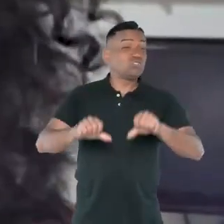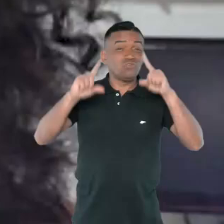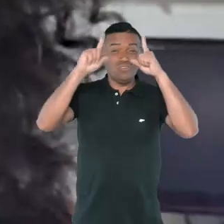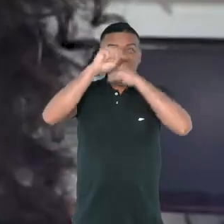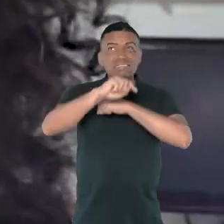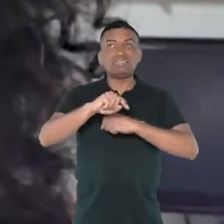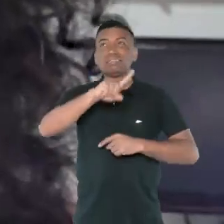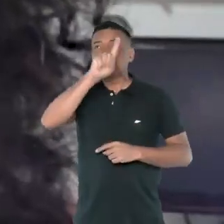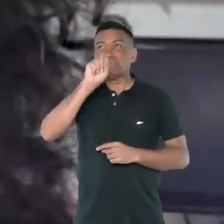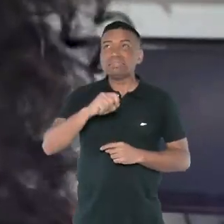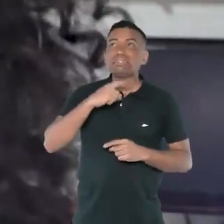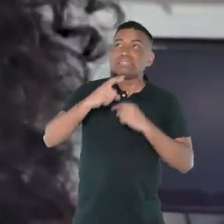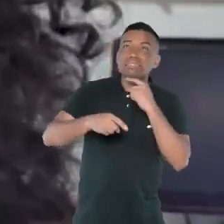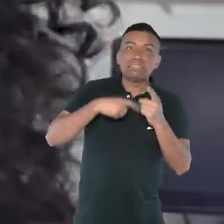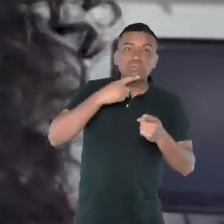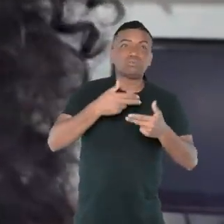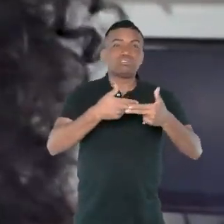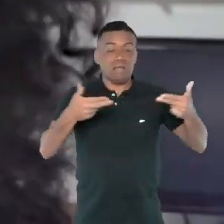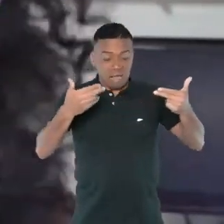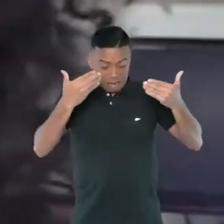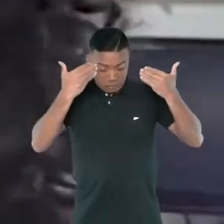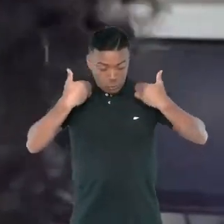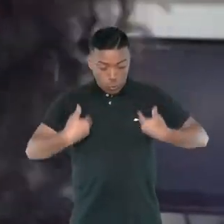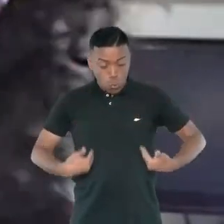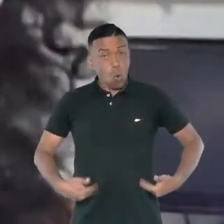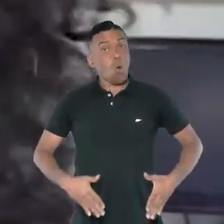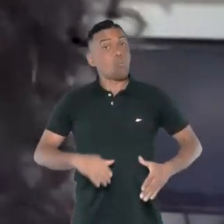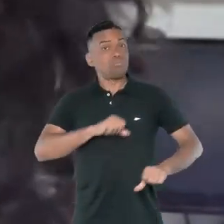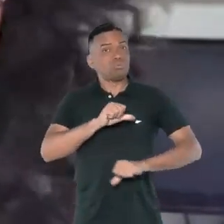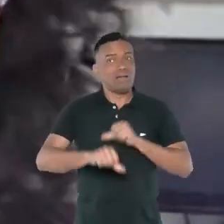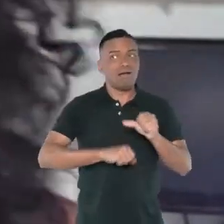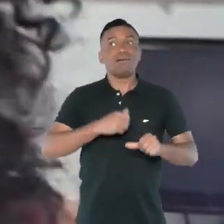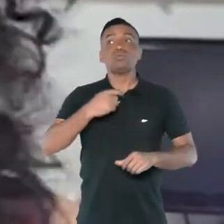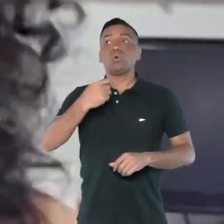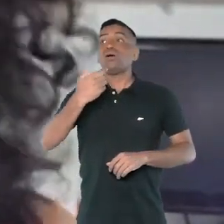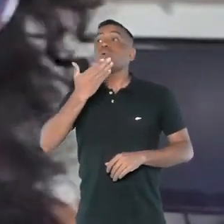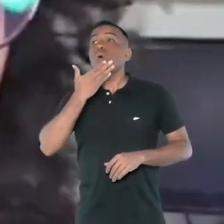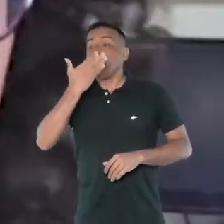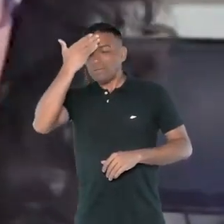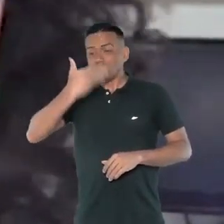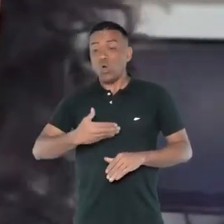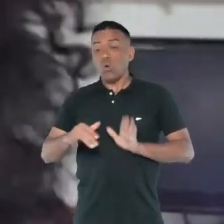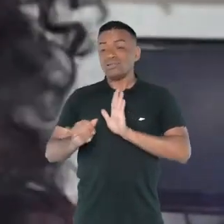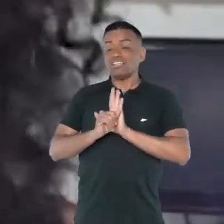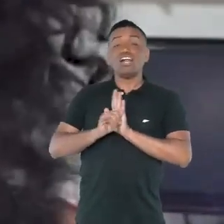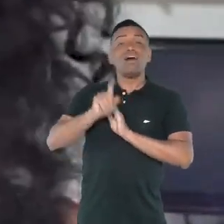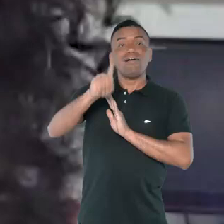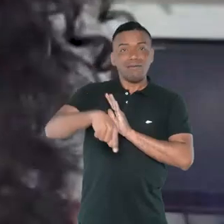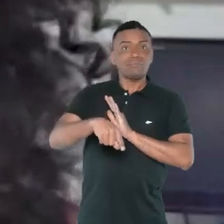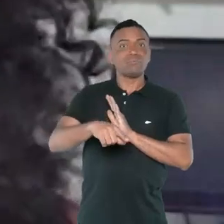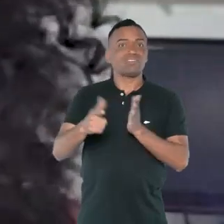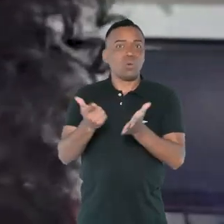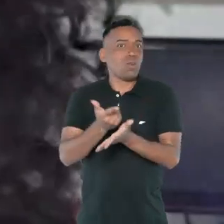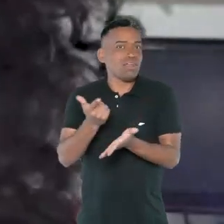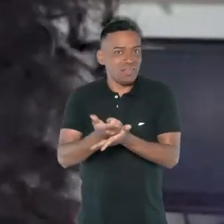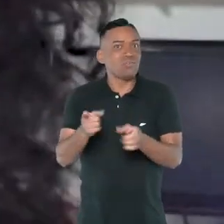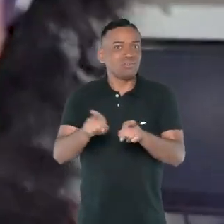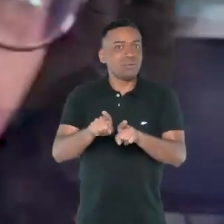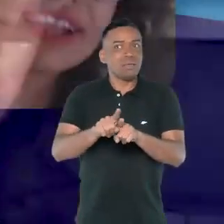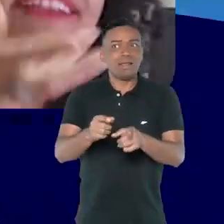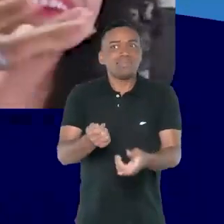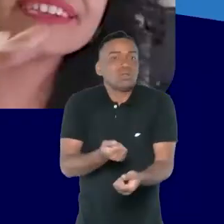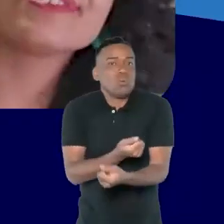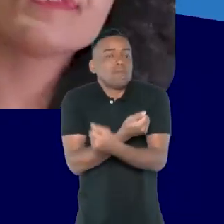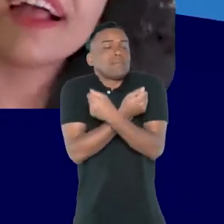é um momento muito conflituoso, né? É um momento que a gente está ali se questionando muito, se entendendo, tentando entender quem nós somos. E